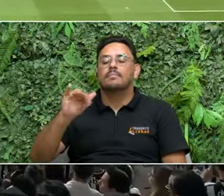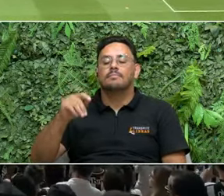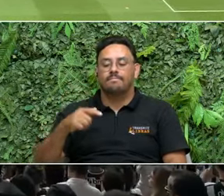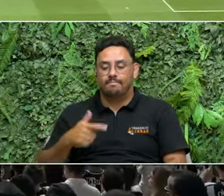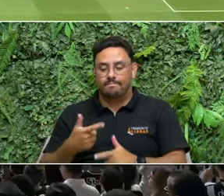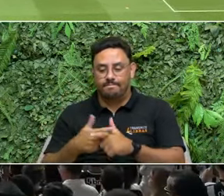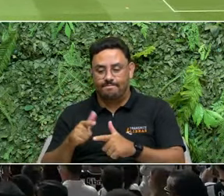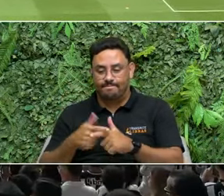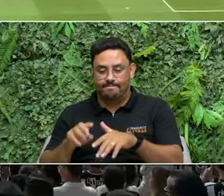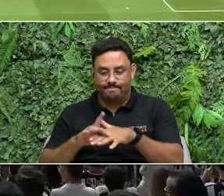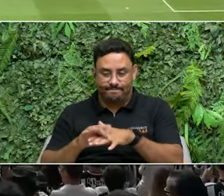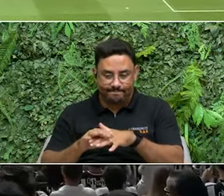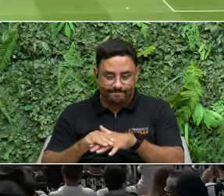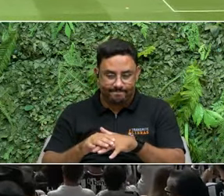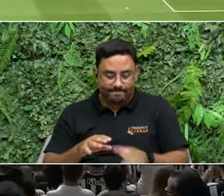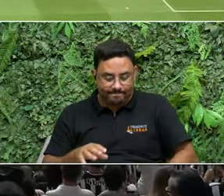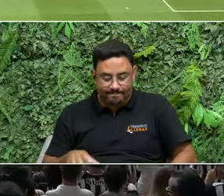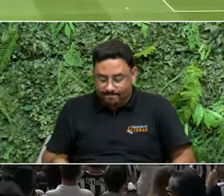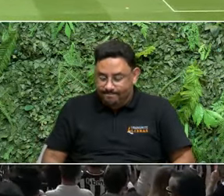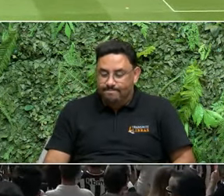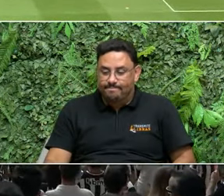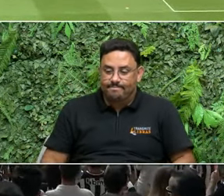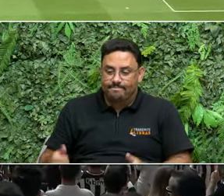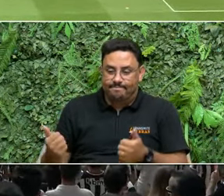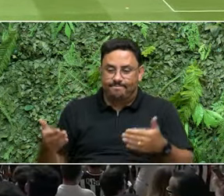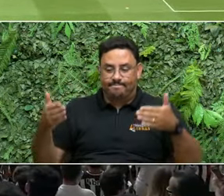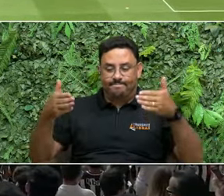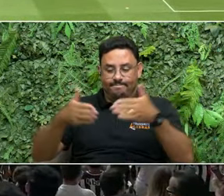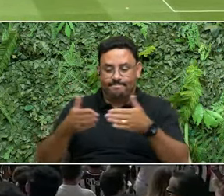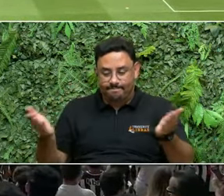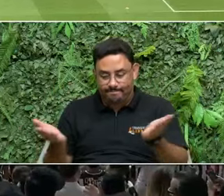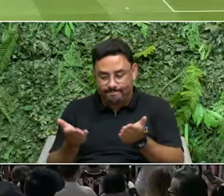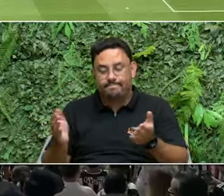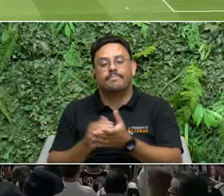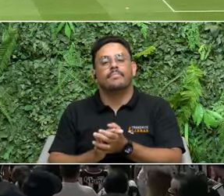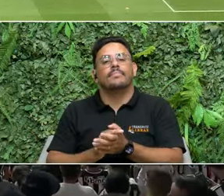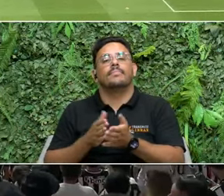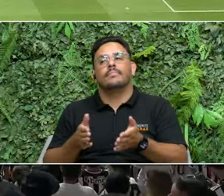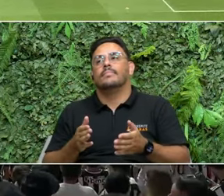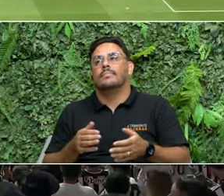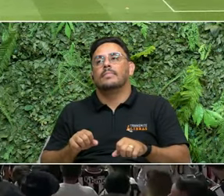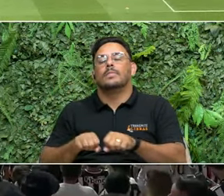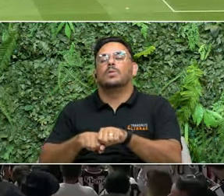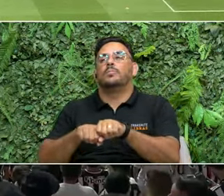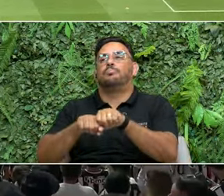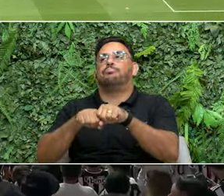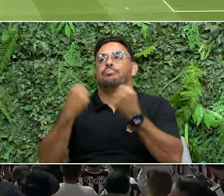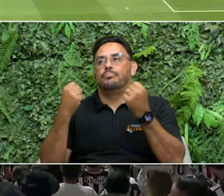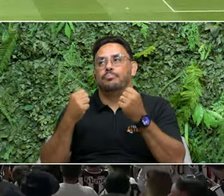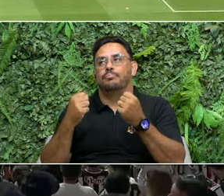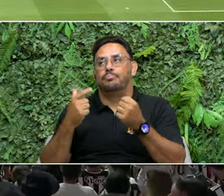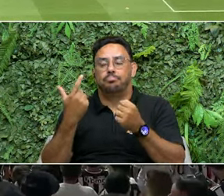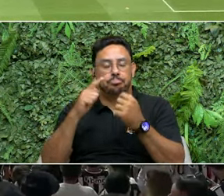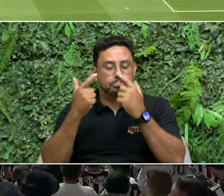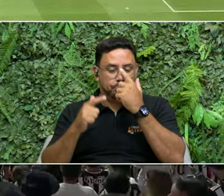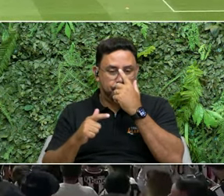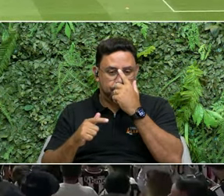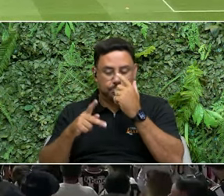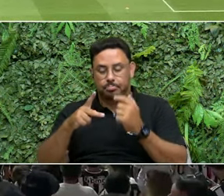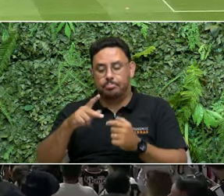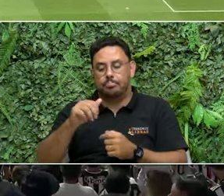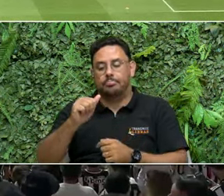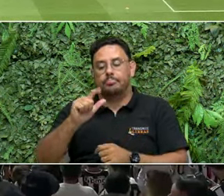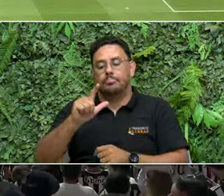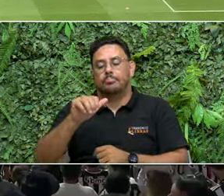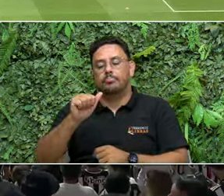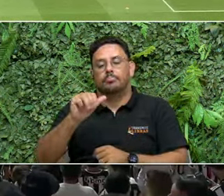muscular na coxa direita hein garoto acabou de chegar e deu aquela estourada não teremos o Palácios